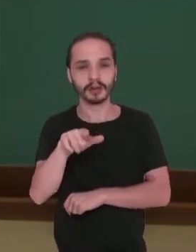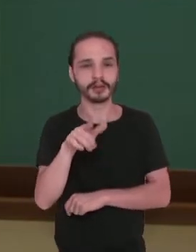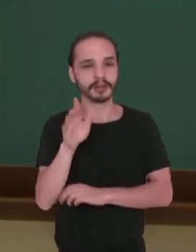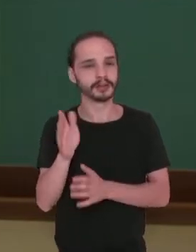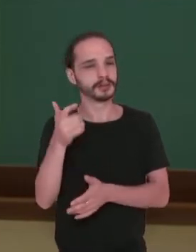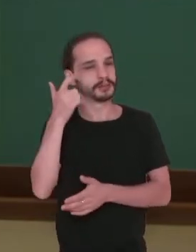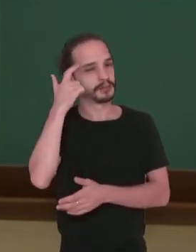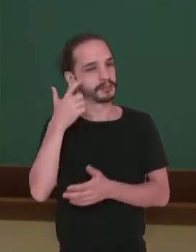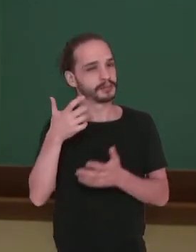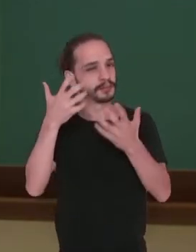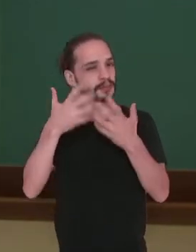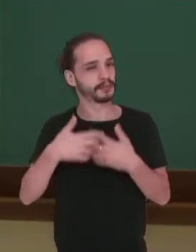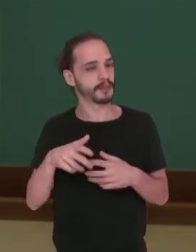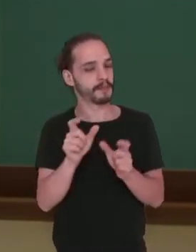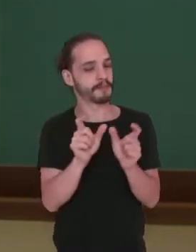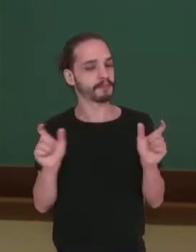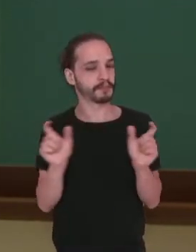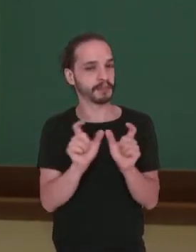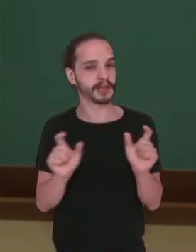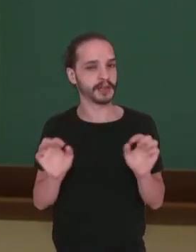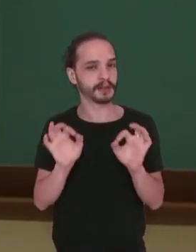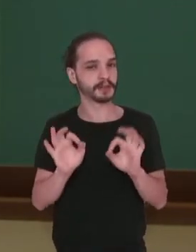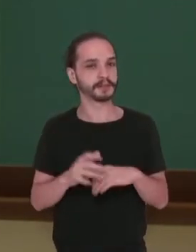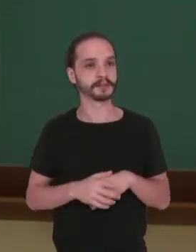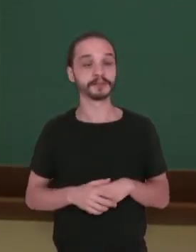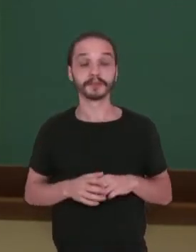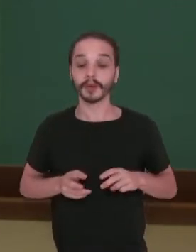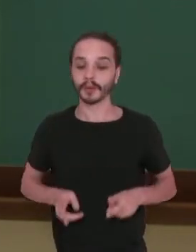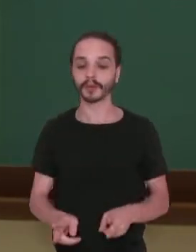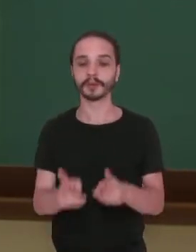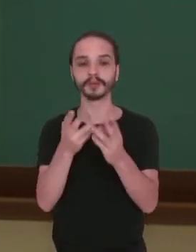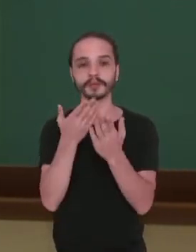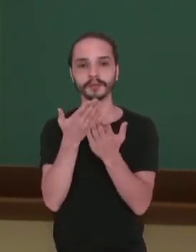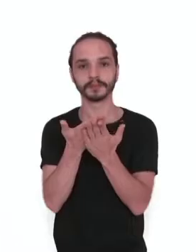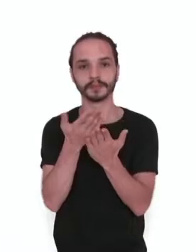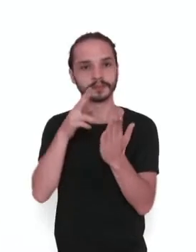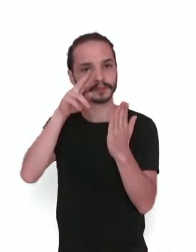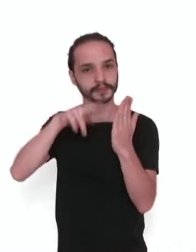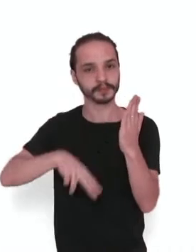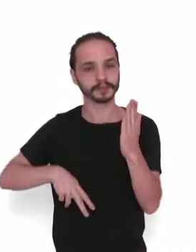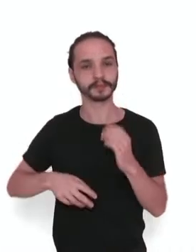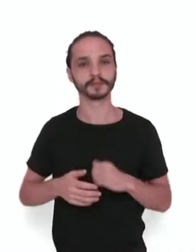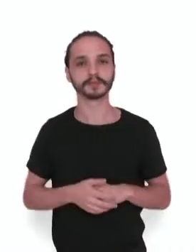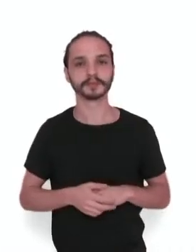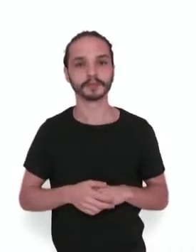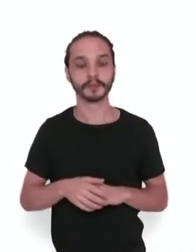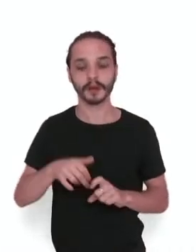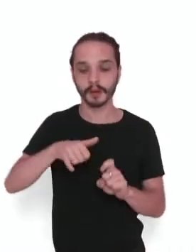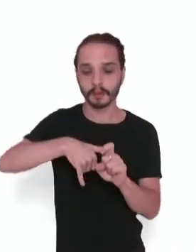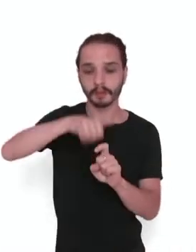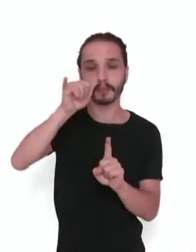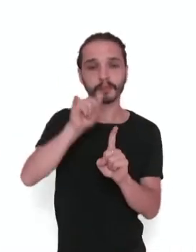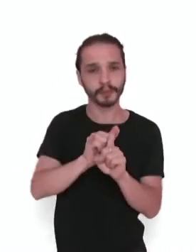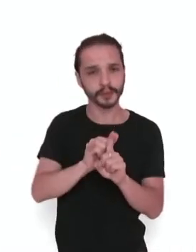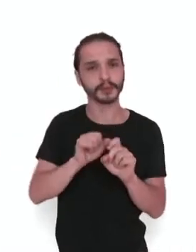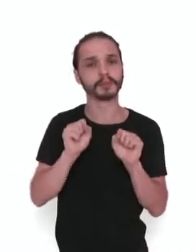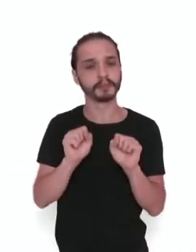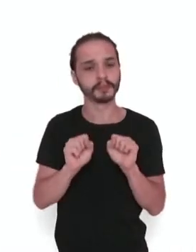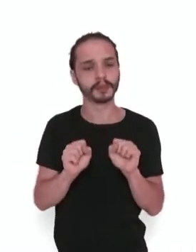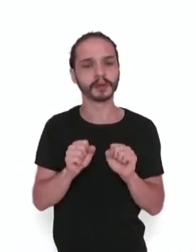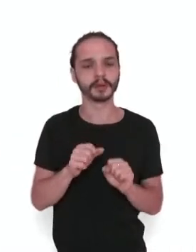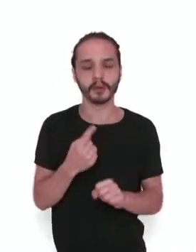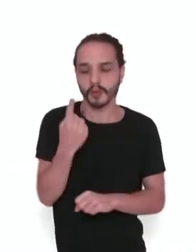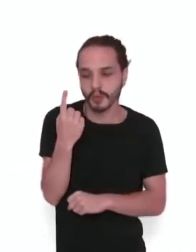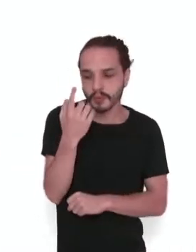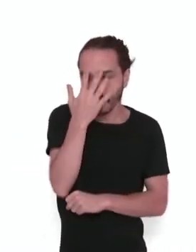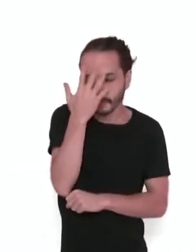qualquer dúvida de vocabulário. Continuando a leitura, as vítimas do bullying podem sofrer agressões de uma pessoa isolada